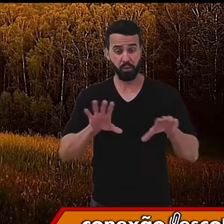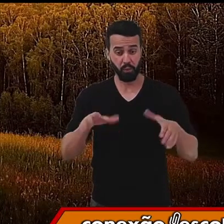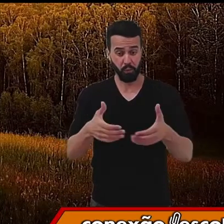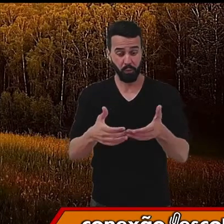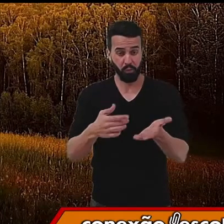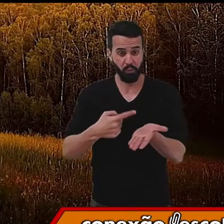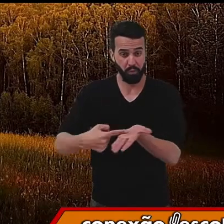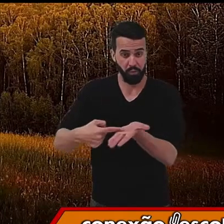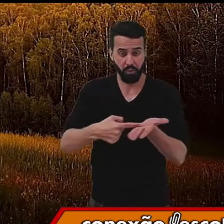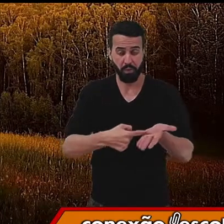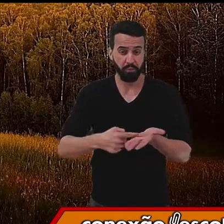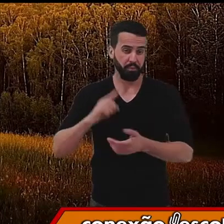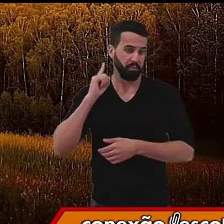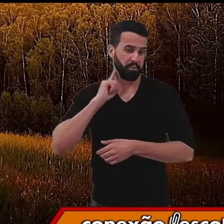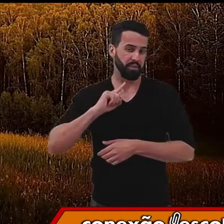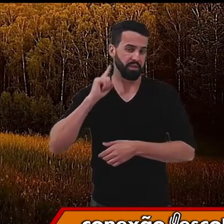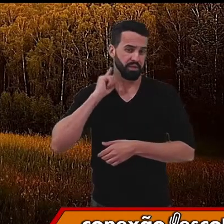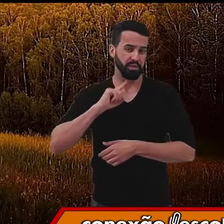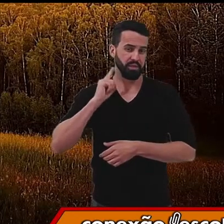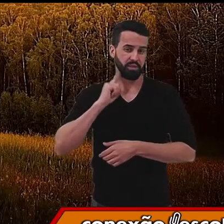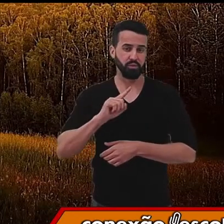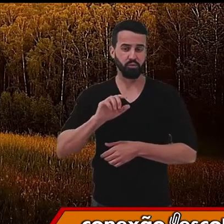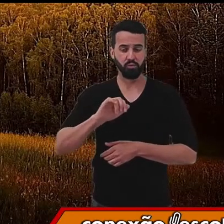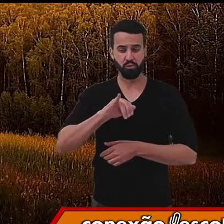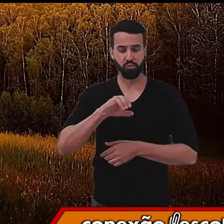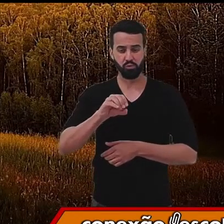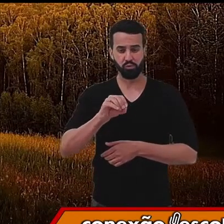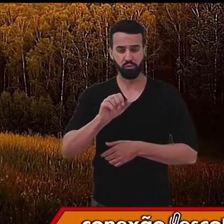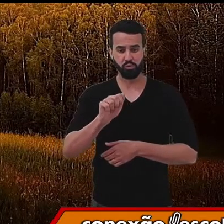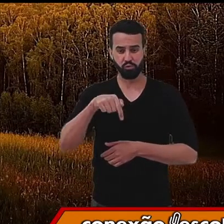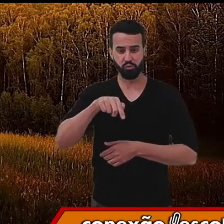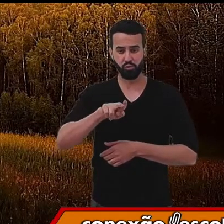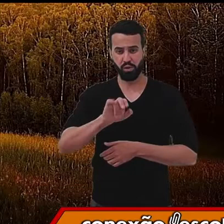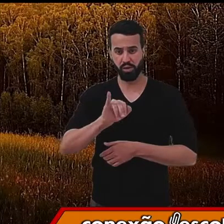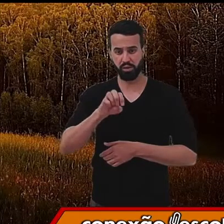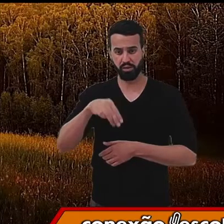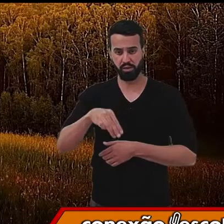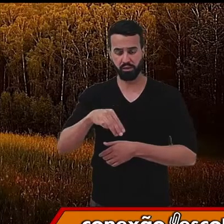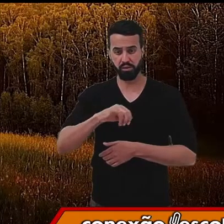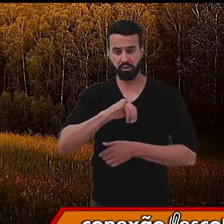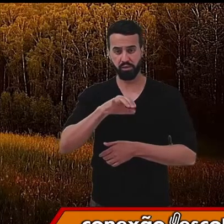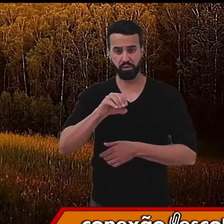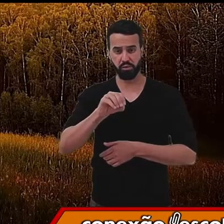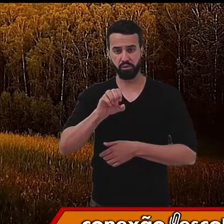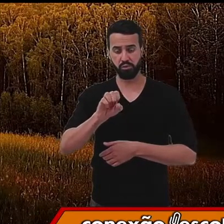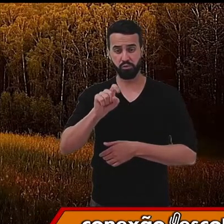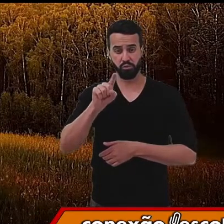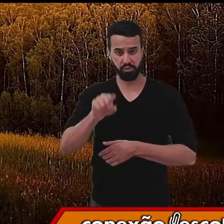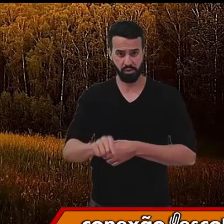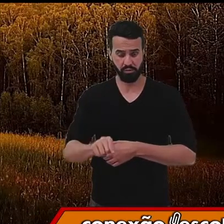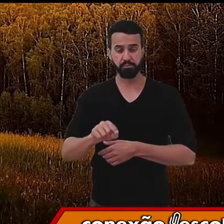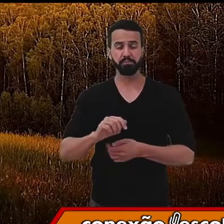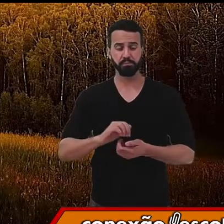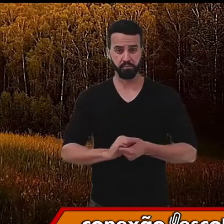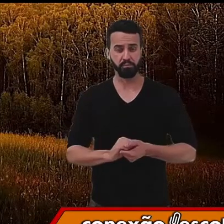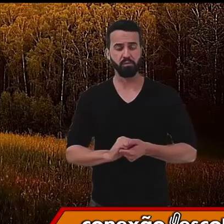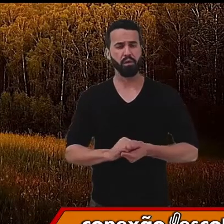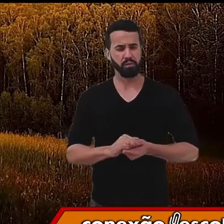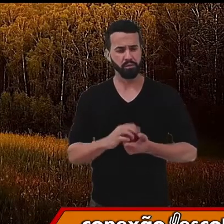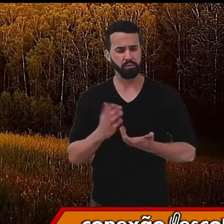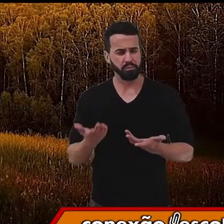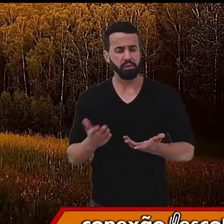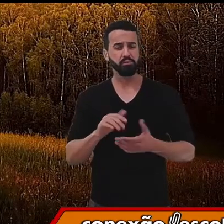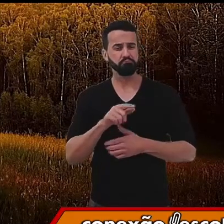Mineira, o Tiradentes, Joaquim José da Silva Xavier. Embora tivesse muitos